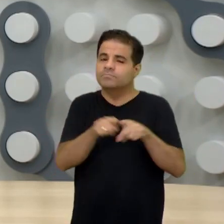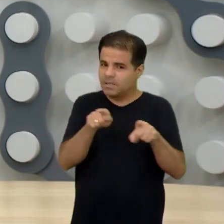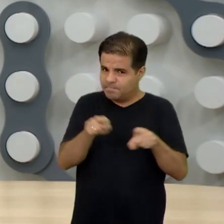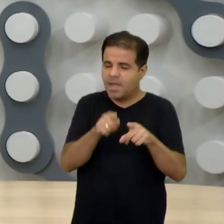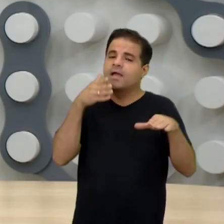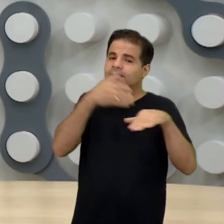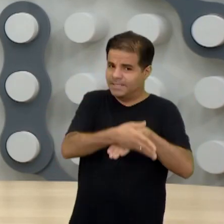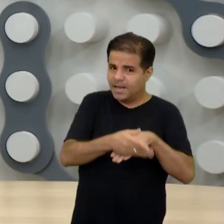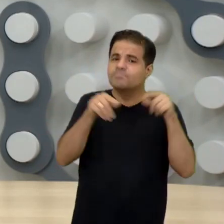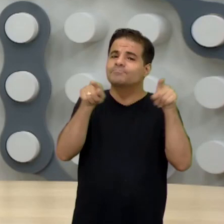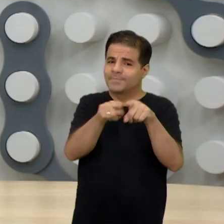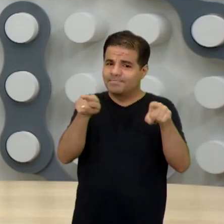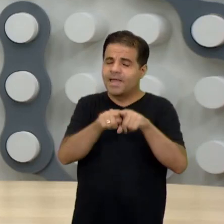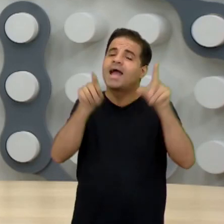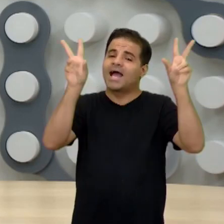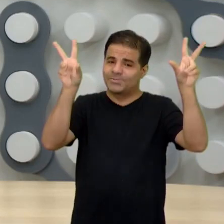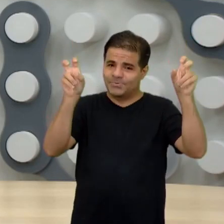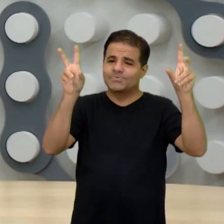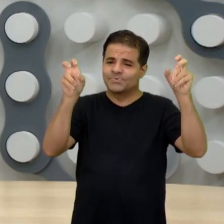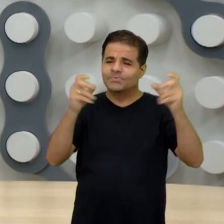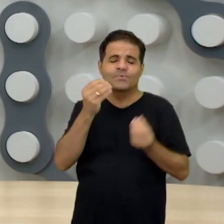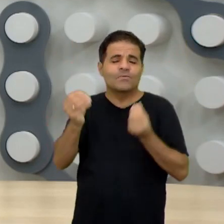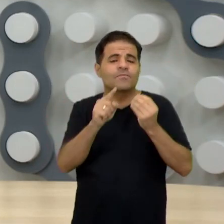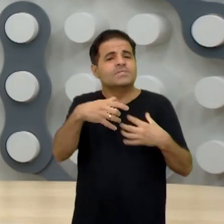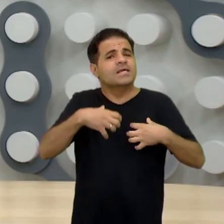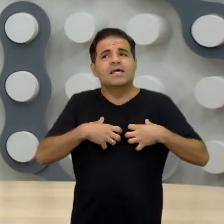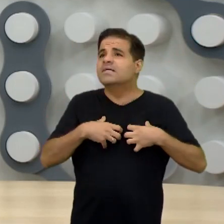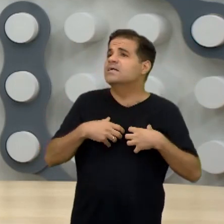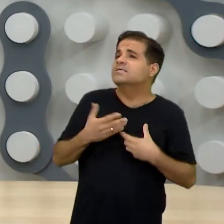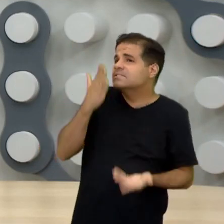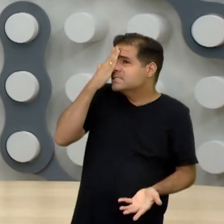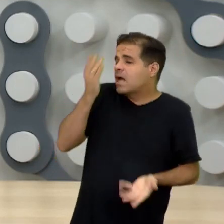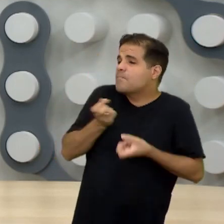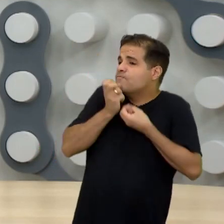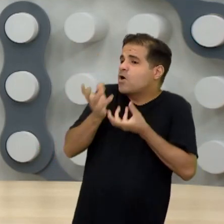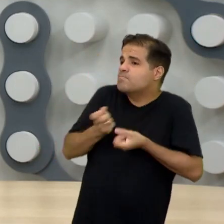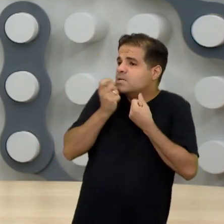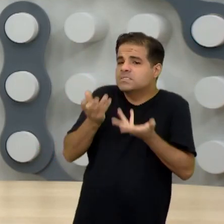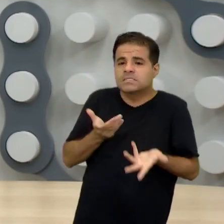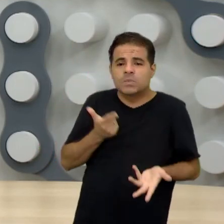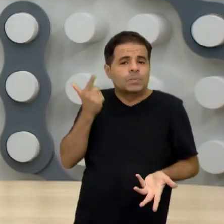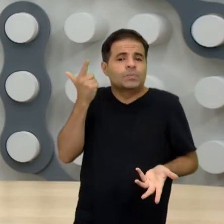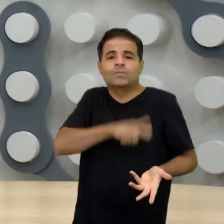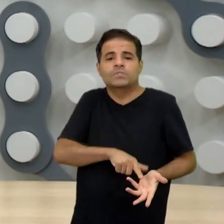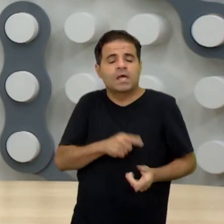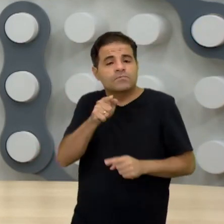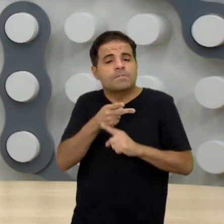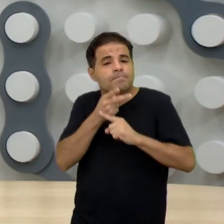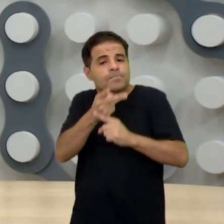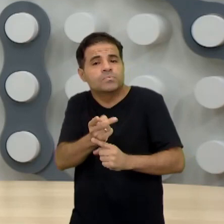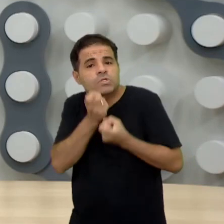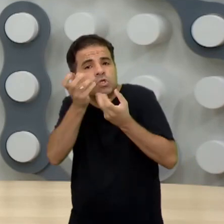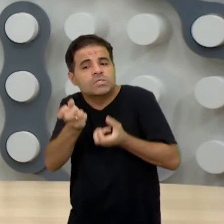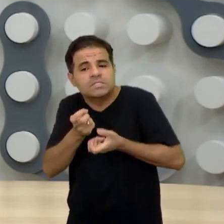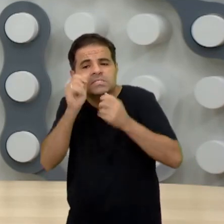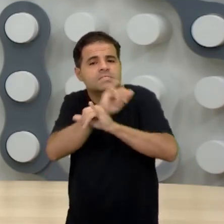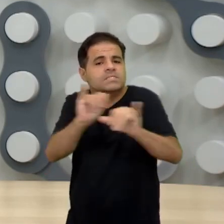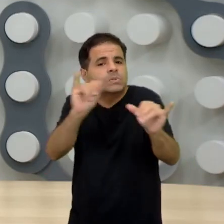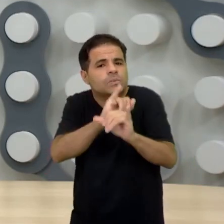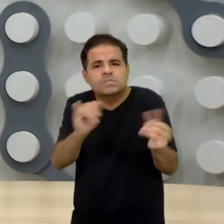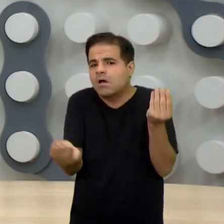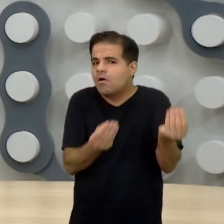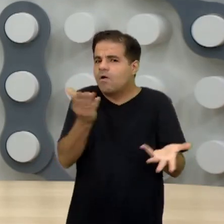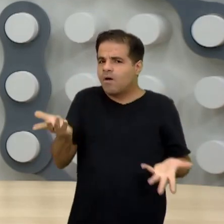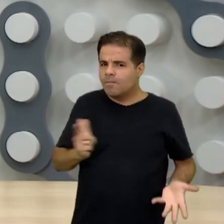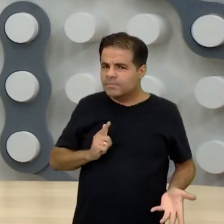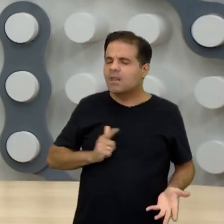pouquinho ali no assunto de como você se informa, como que você busca as notícias, né? E